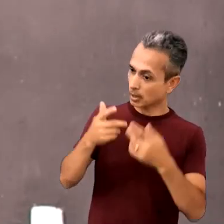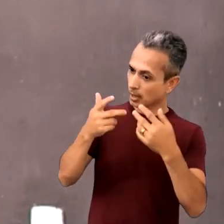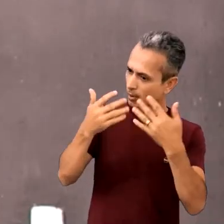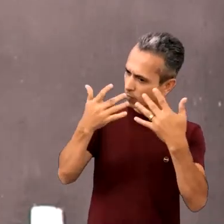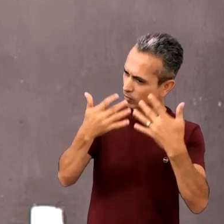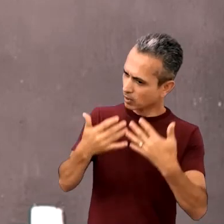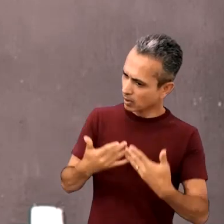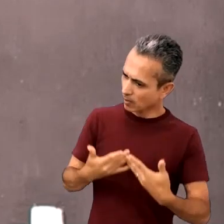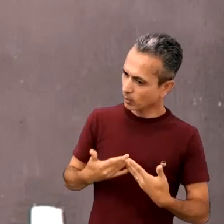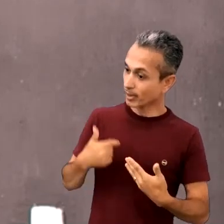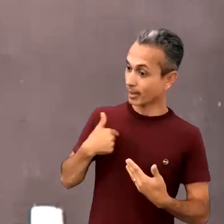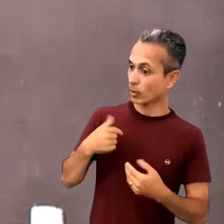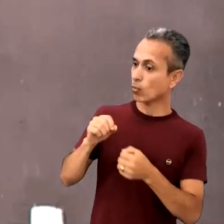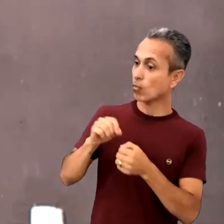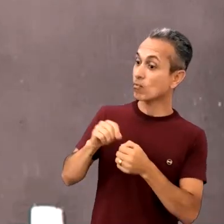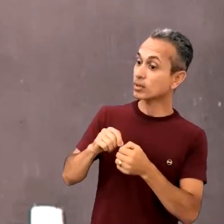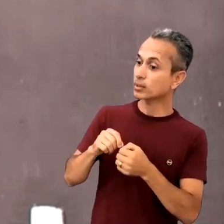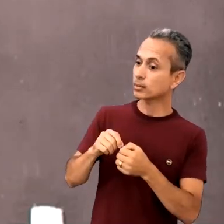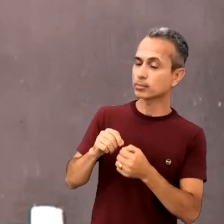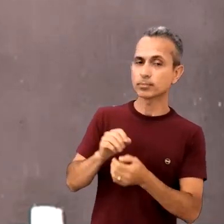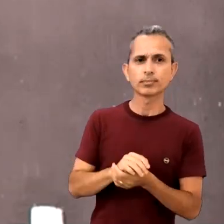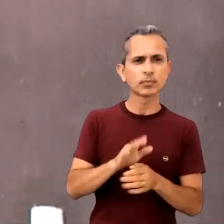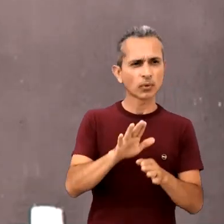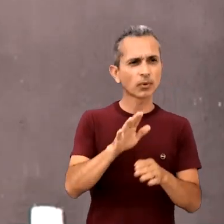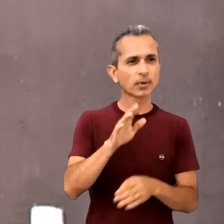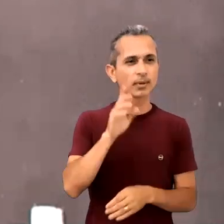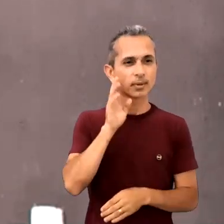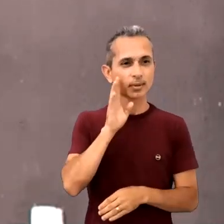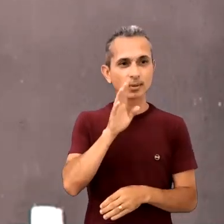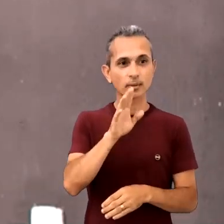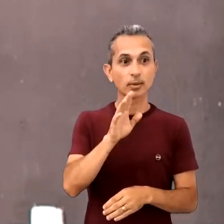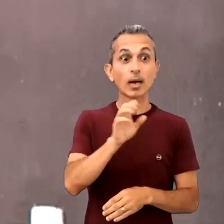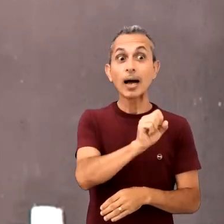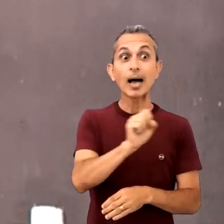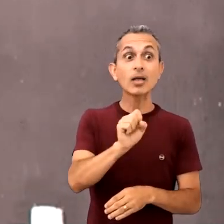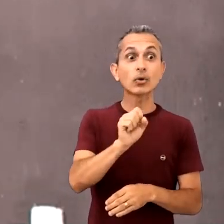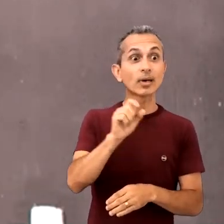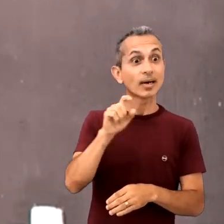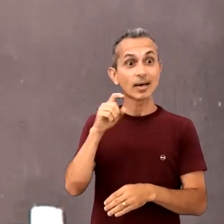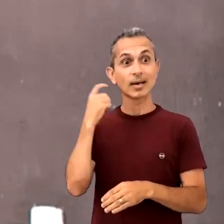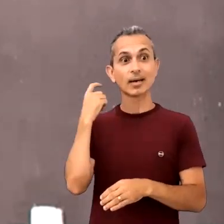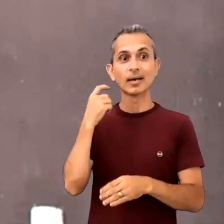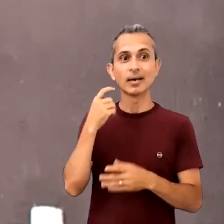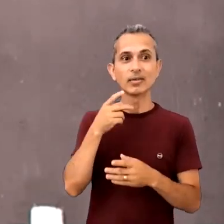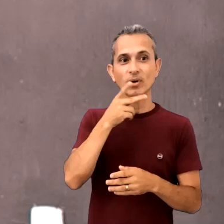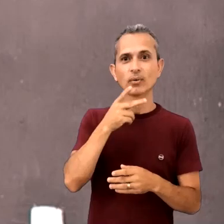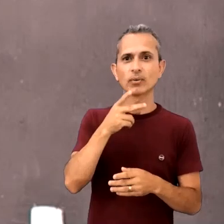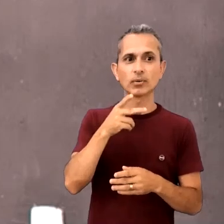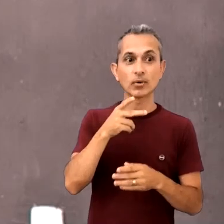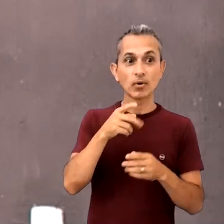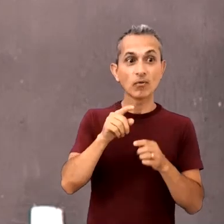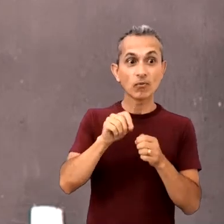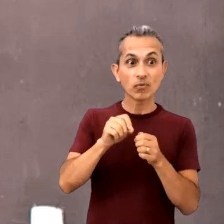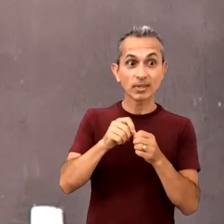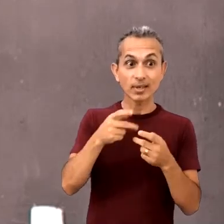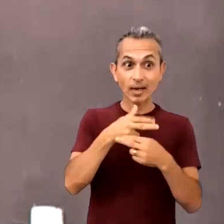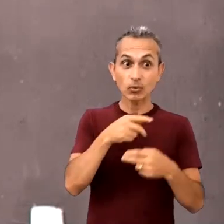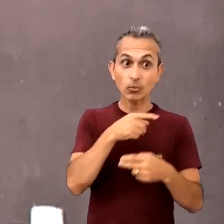fazer. Olha que interessante, o que é que a sogra disse para ela? Faça tudo o que ele disser. O que é que ele está fazendo agora? Tudo o que ela